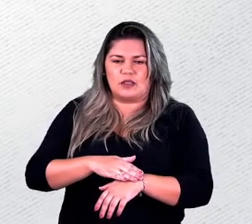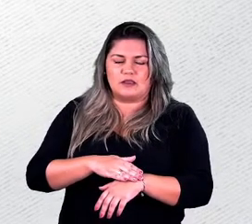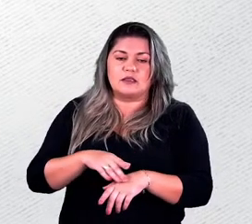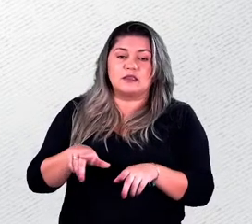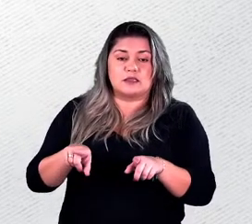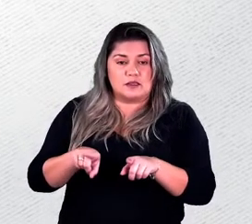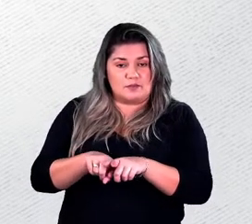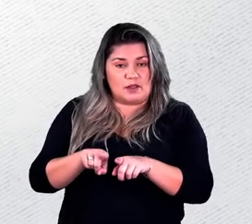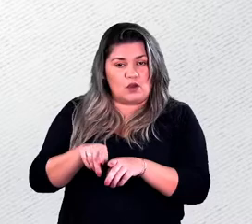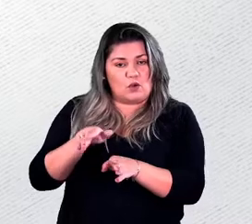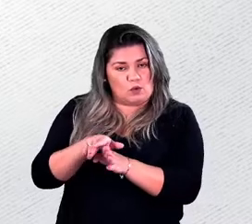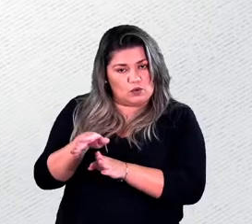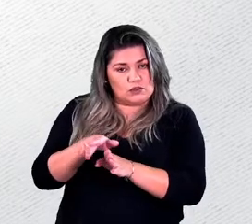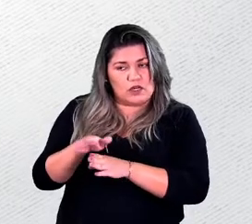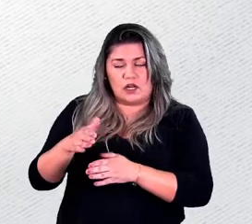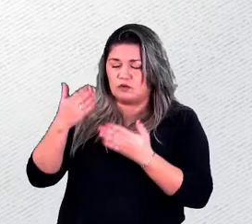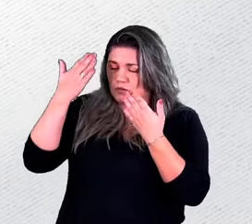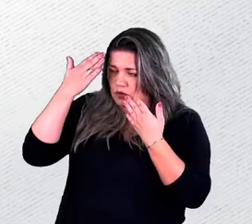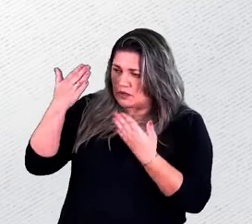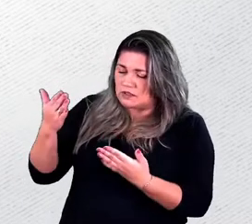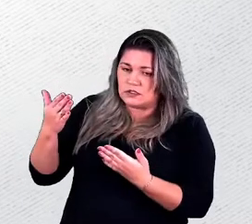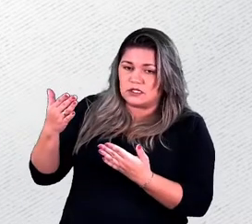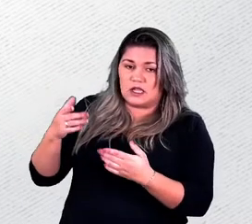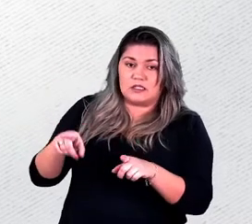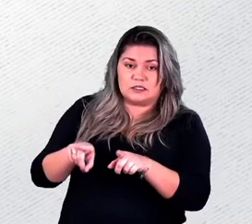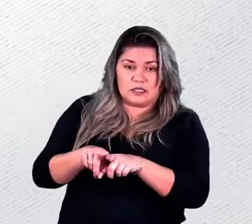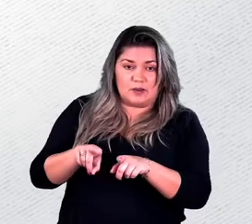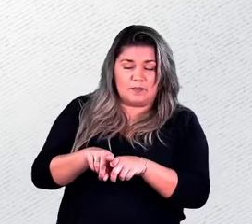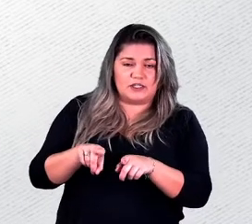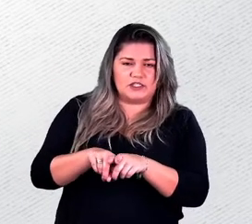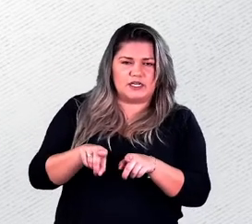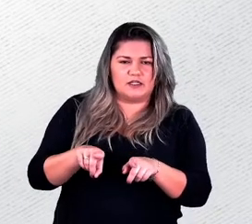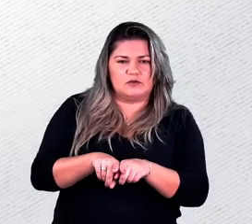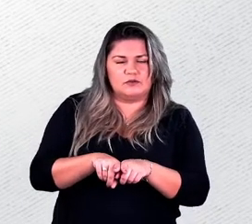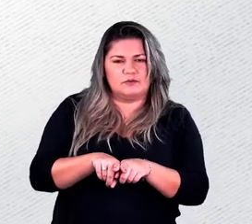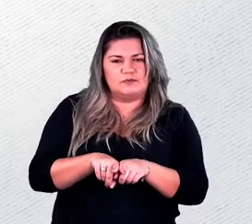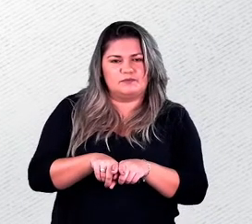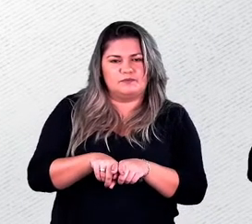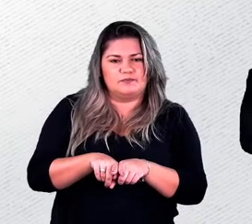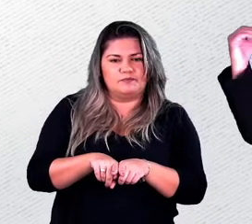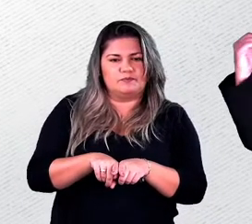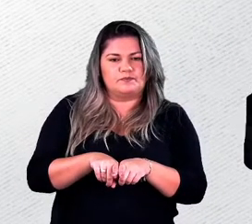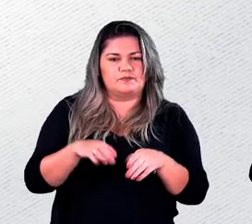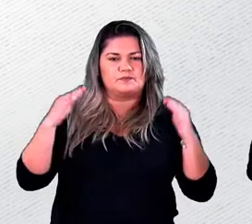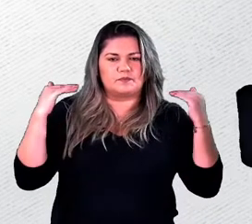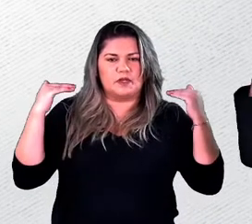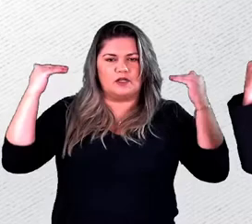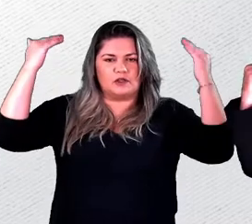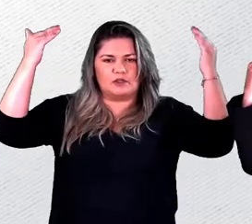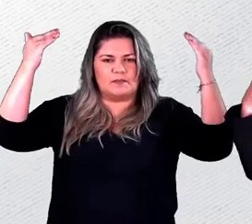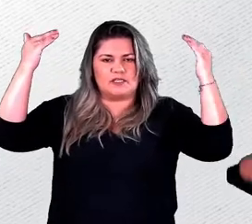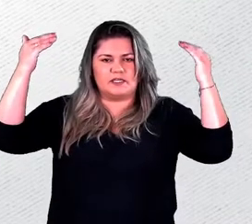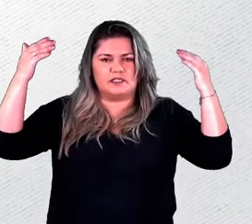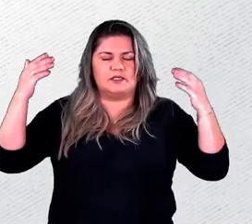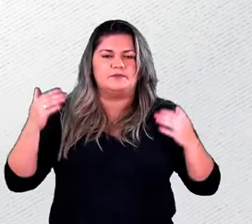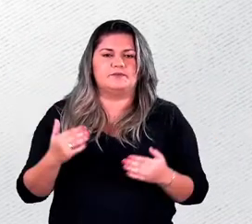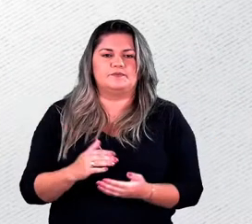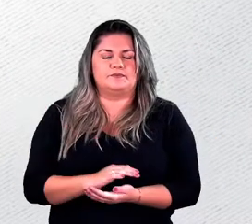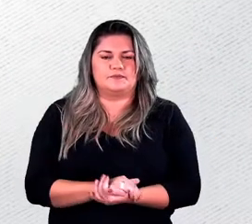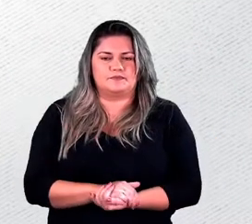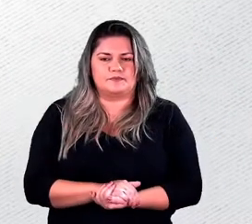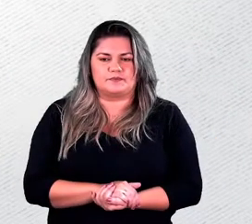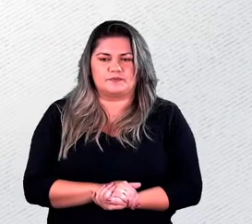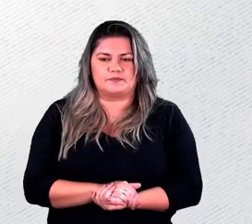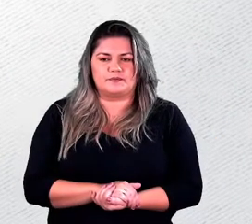Conselheiro mas com o magistrado que abre anta com essa sua tarefa